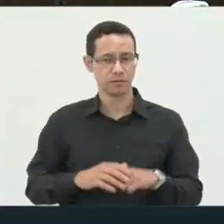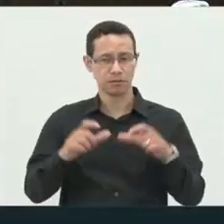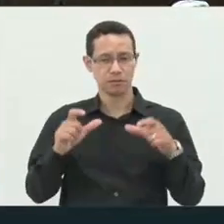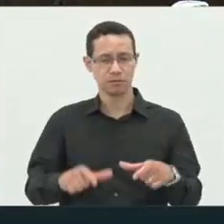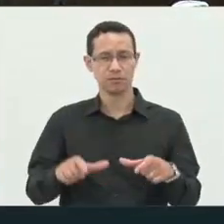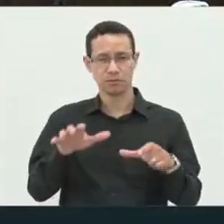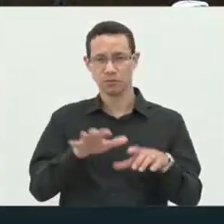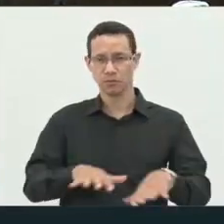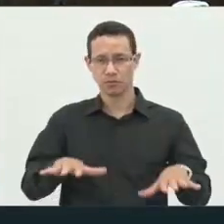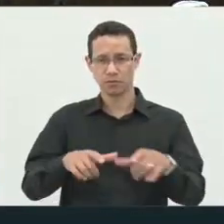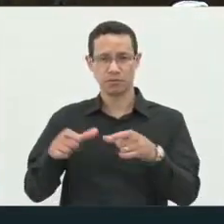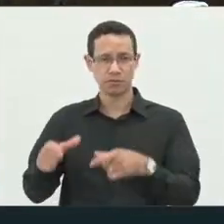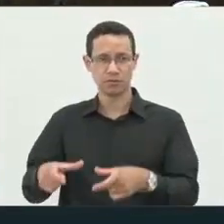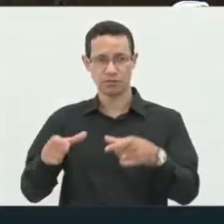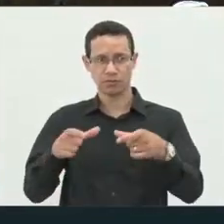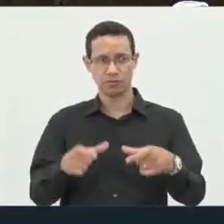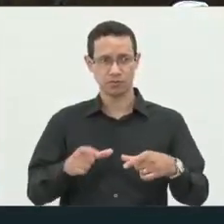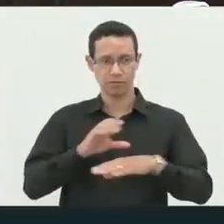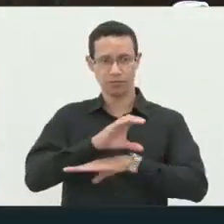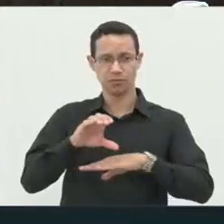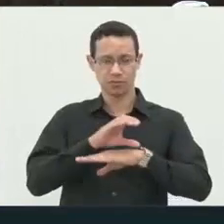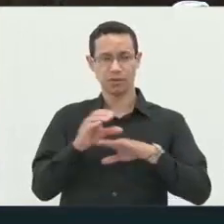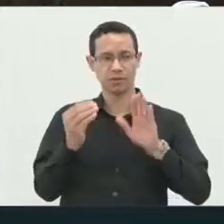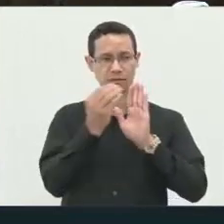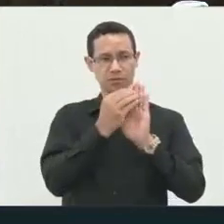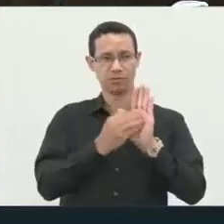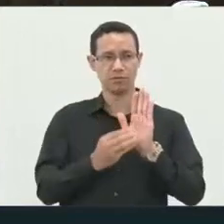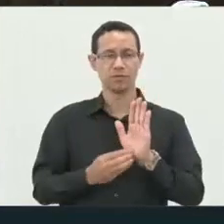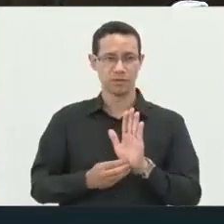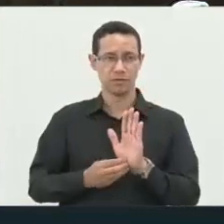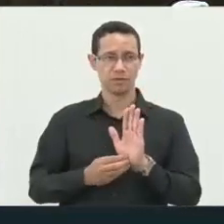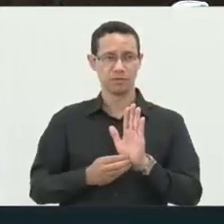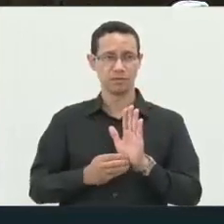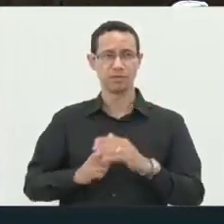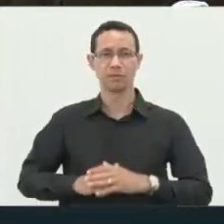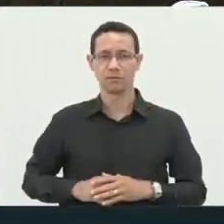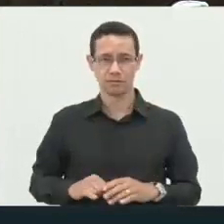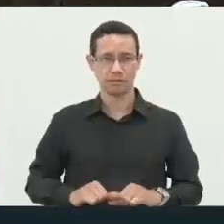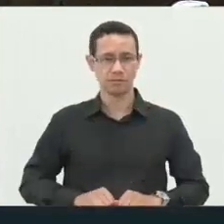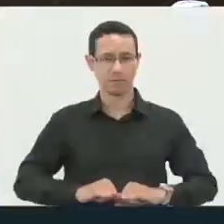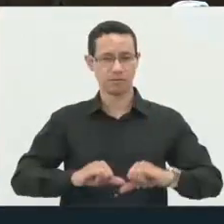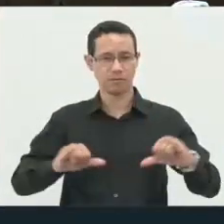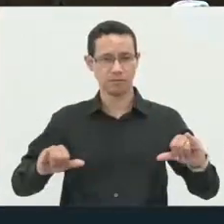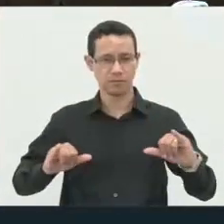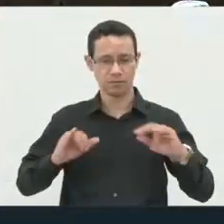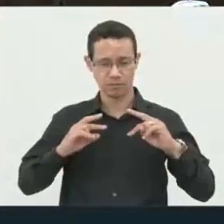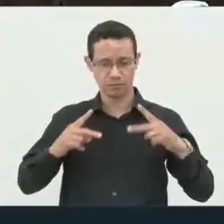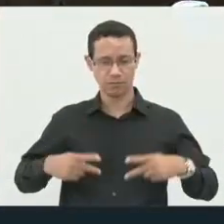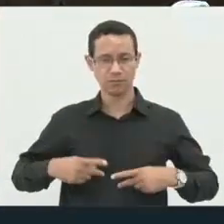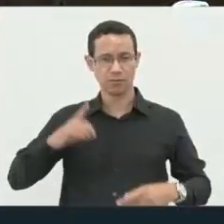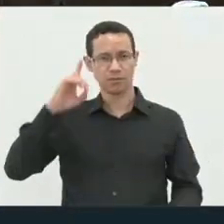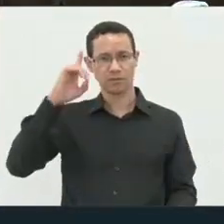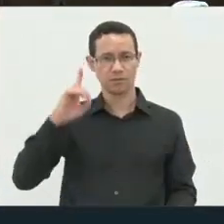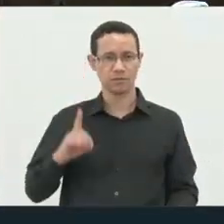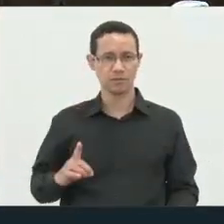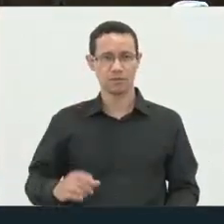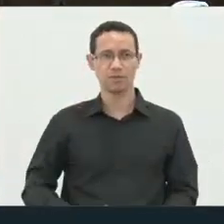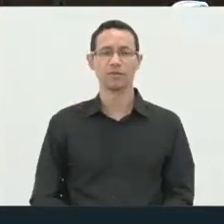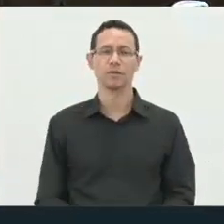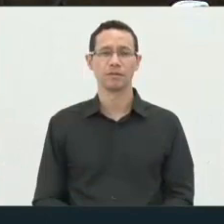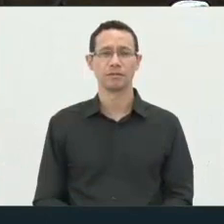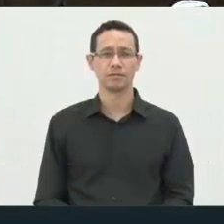constitucional e provém da declaração universal dos direitos humanos de mesma forma